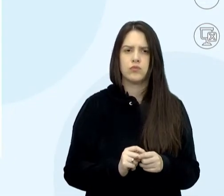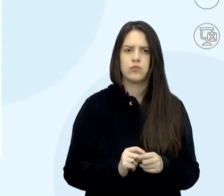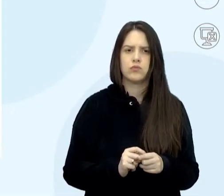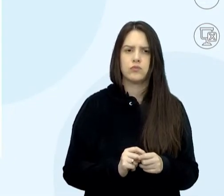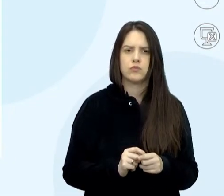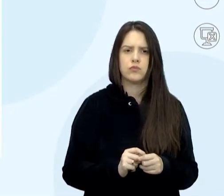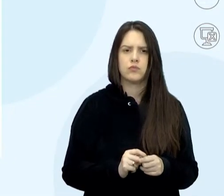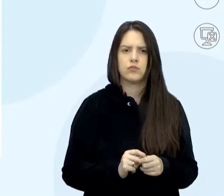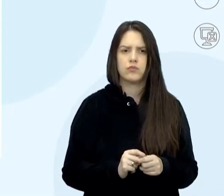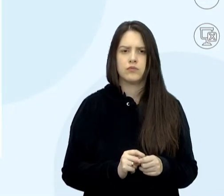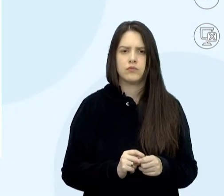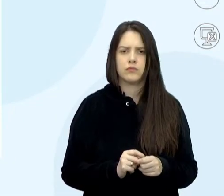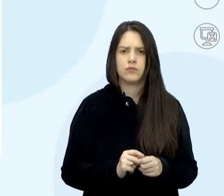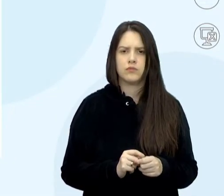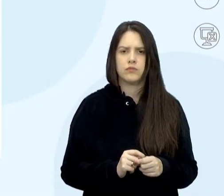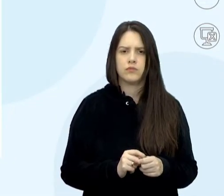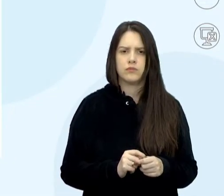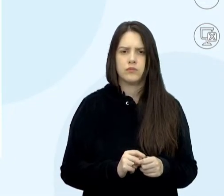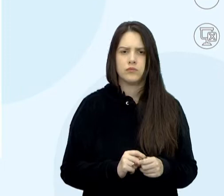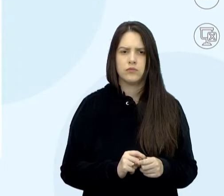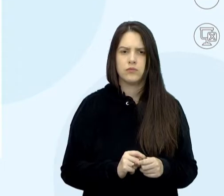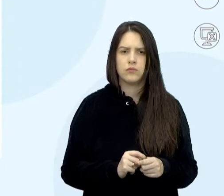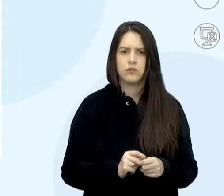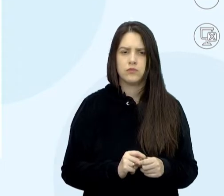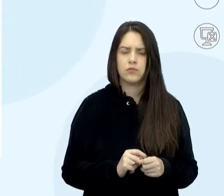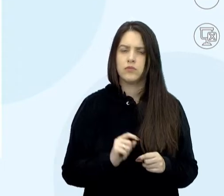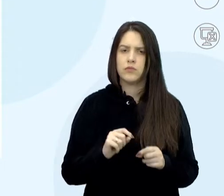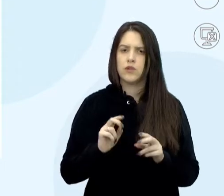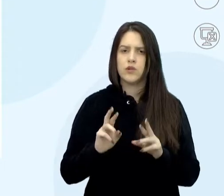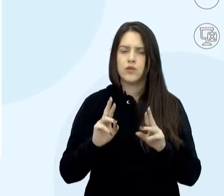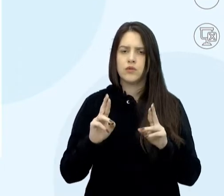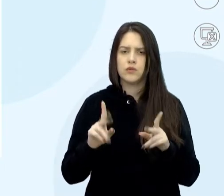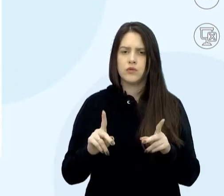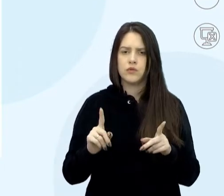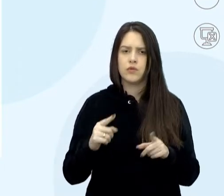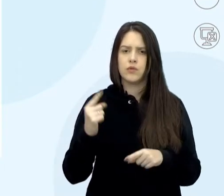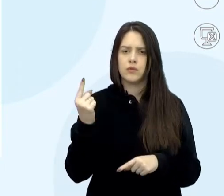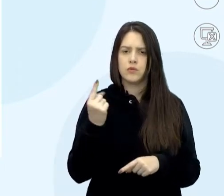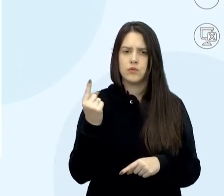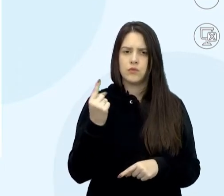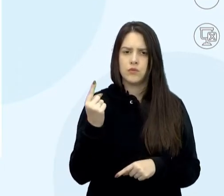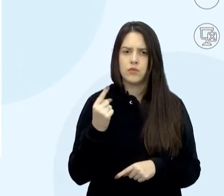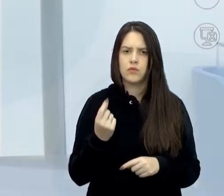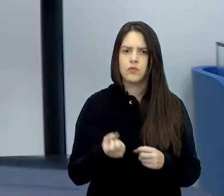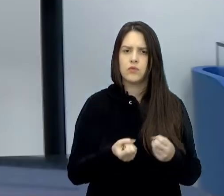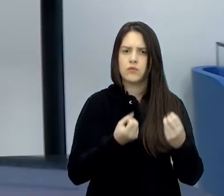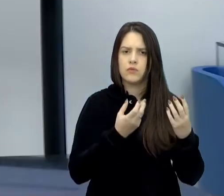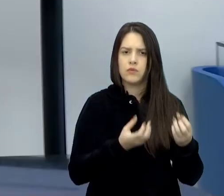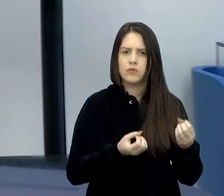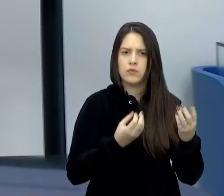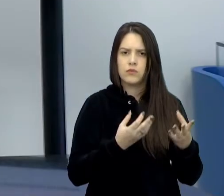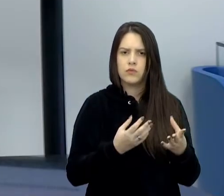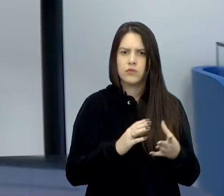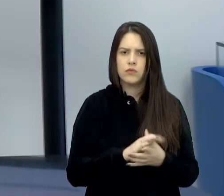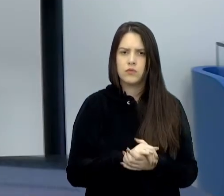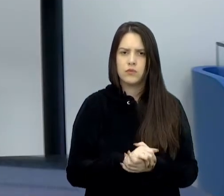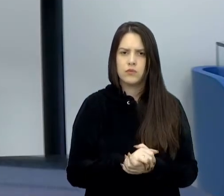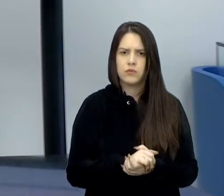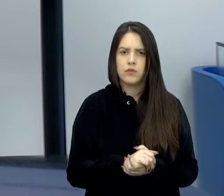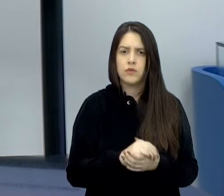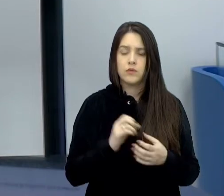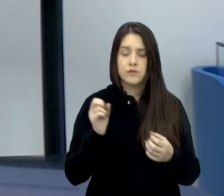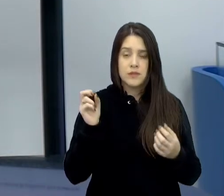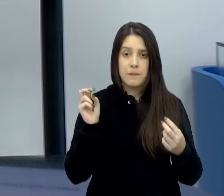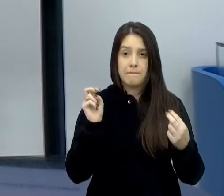consumo. Uma conta de consumo que a gente precisa, as primeiras informações, assim, quando o olho, você bate o olho,